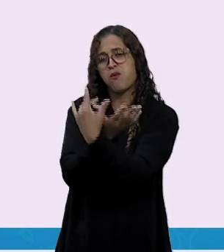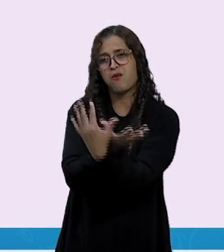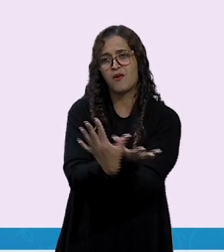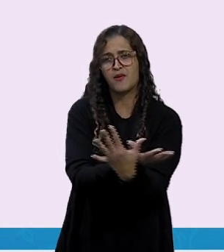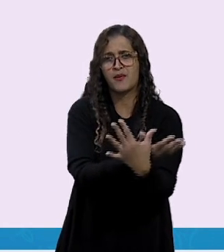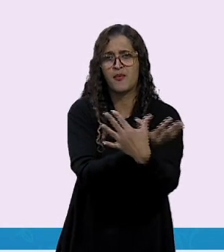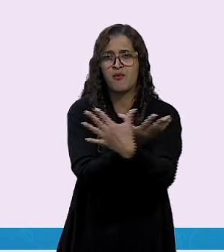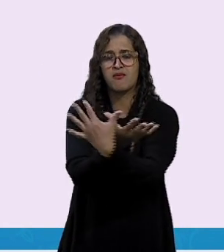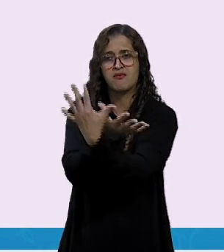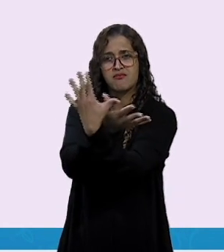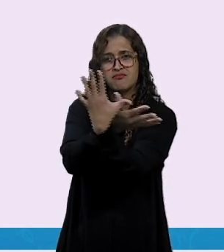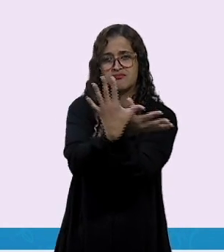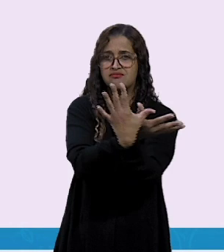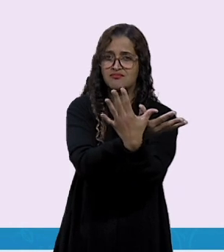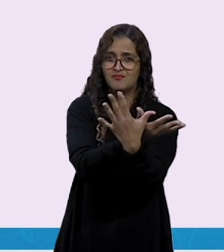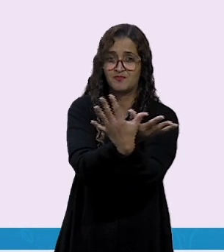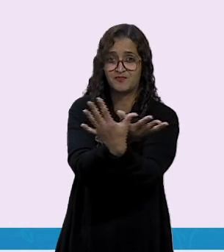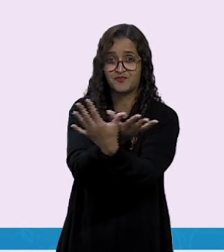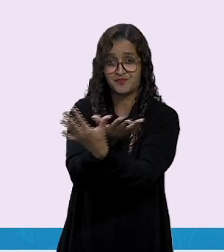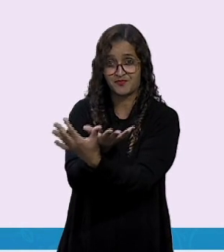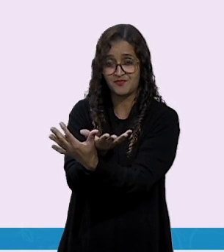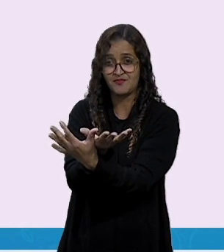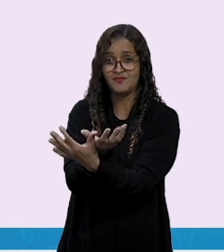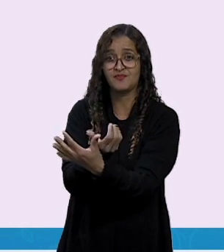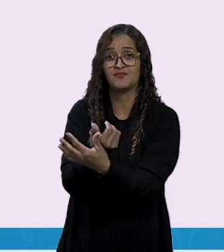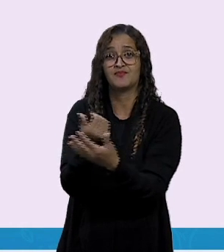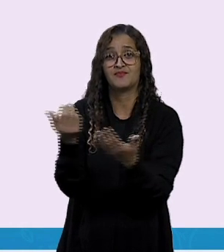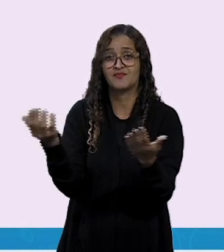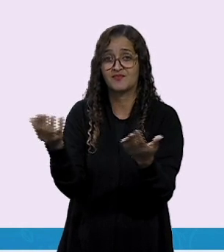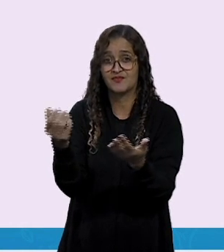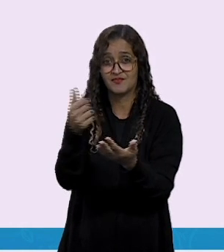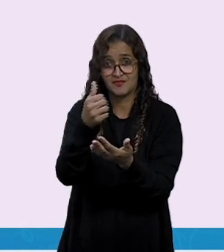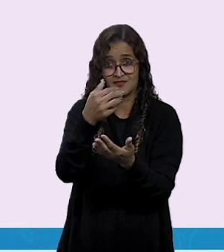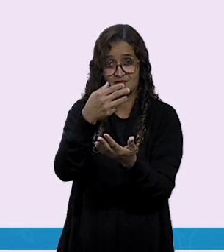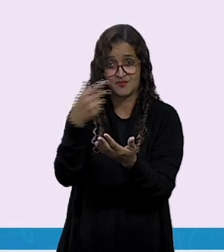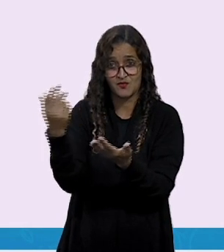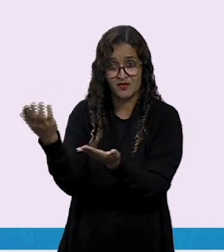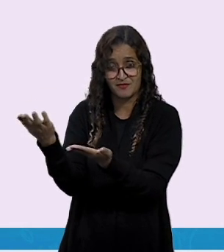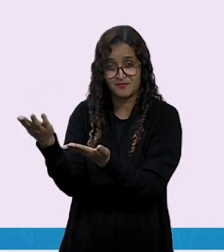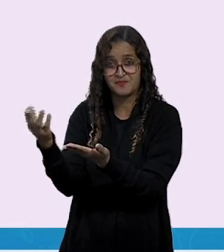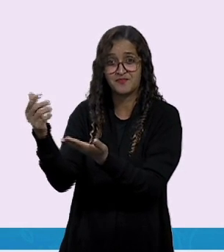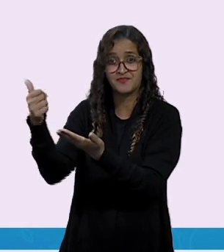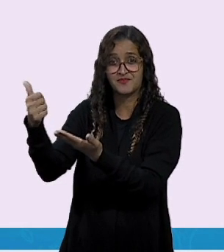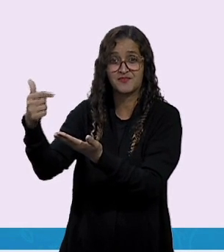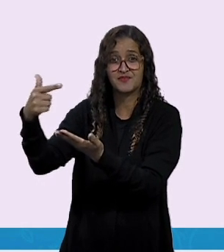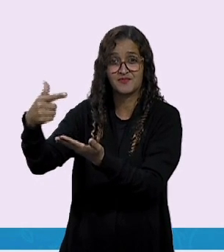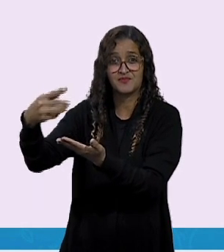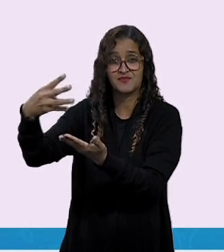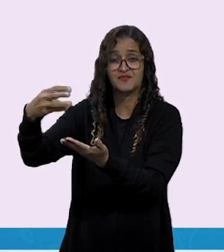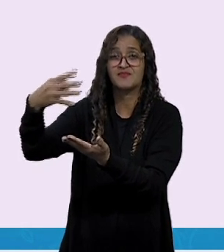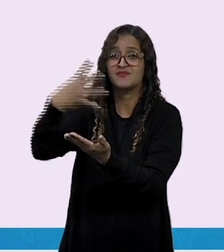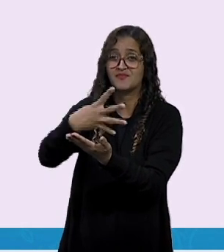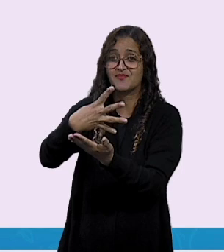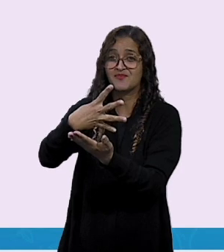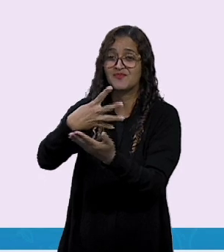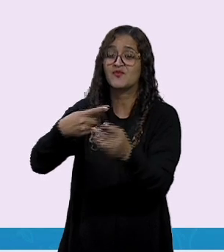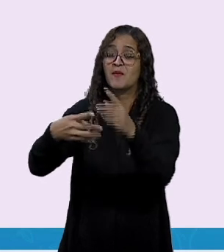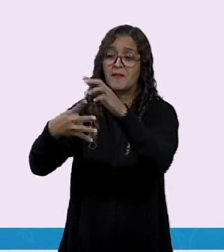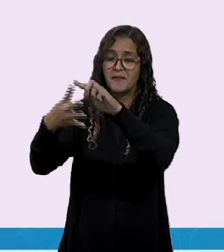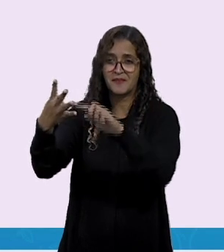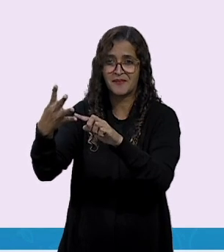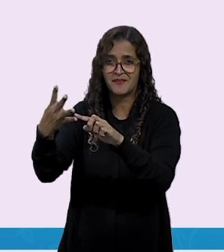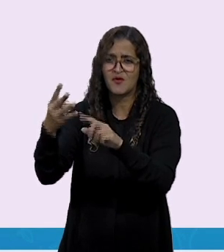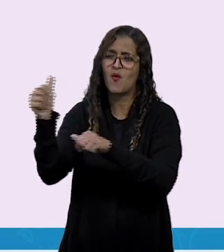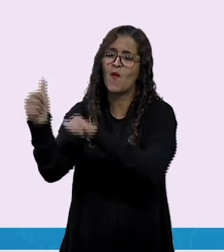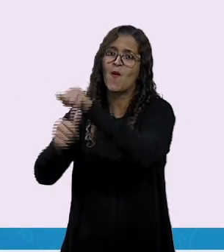borboleta. Então, aqui, numeração número 4. Viu como é fácil você acompanhar o desenvolvimento, a metamorfose de uma